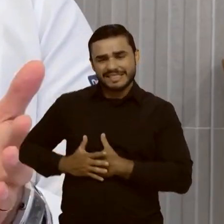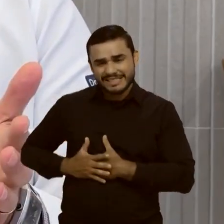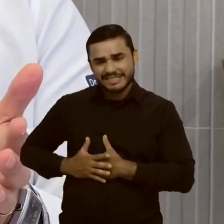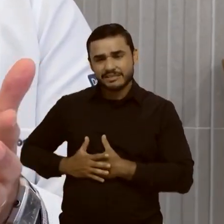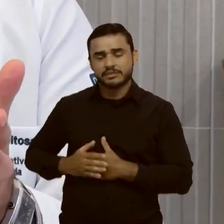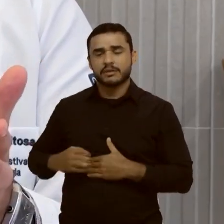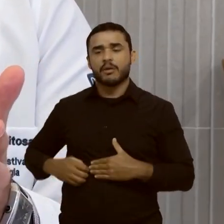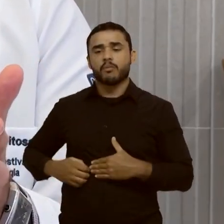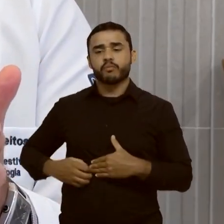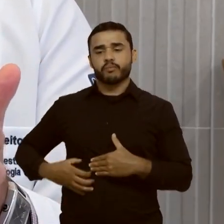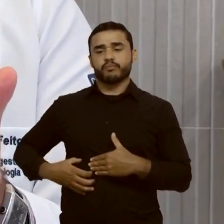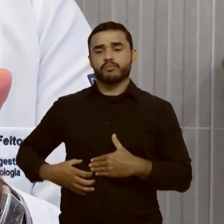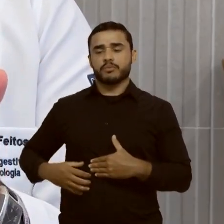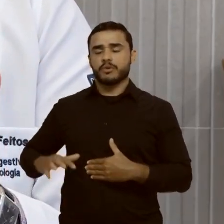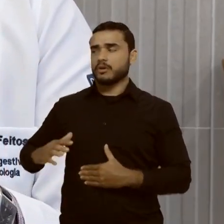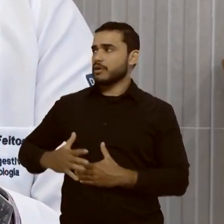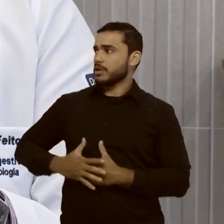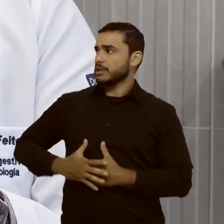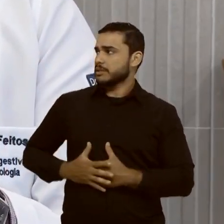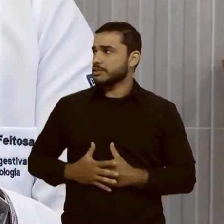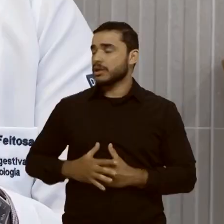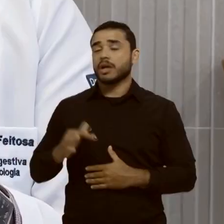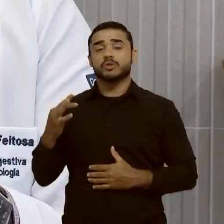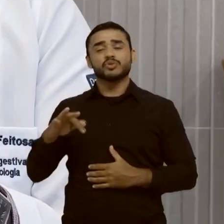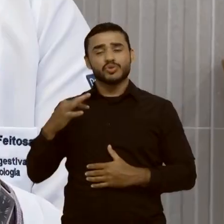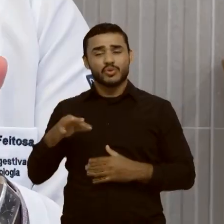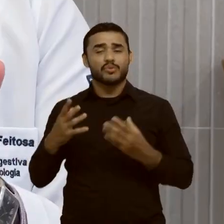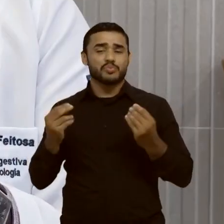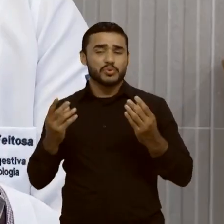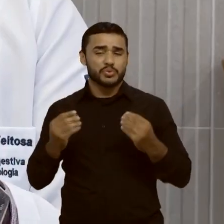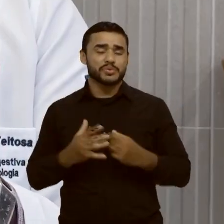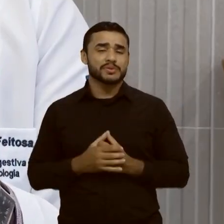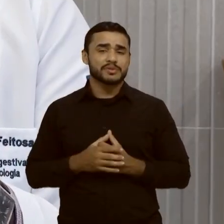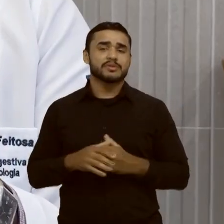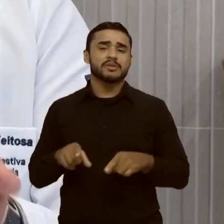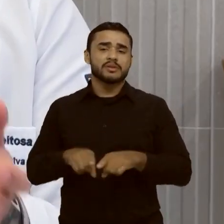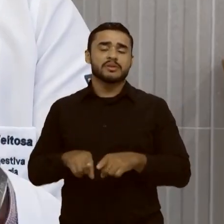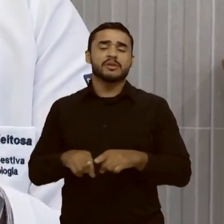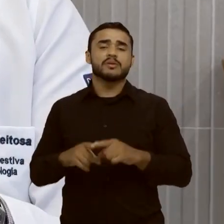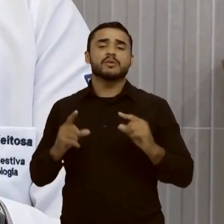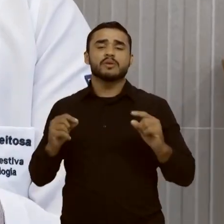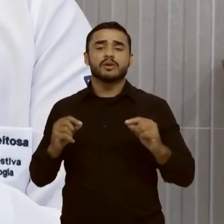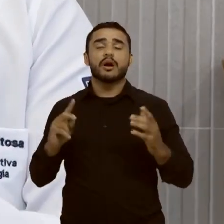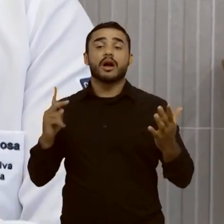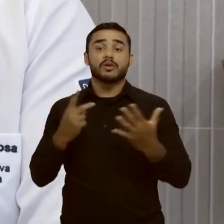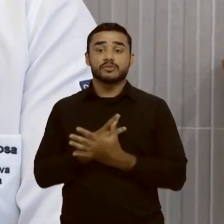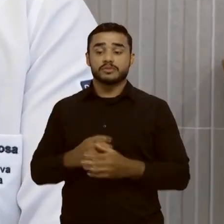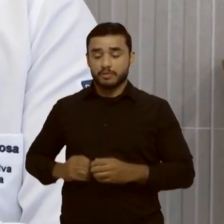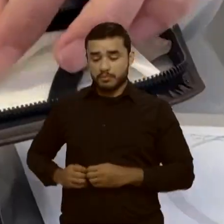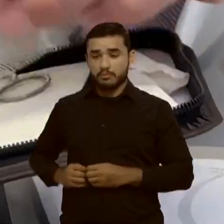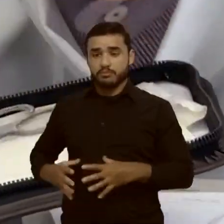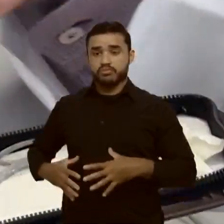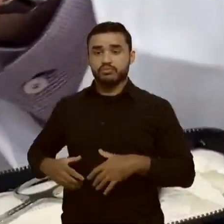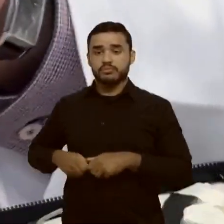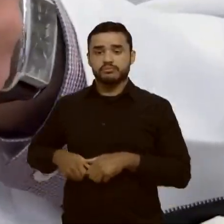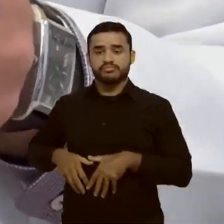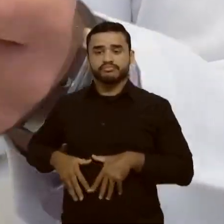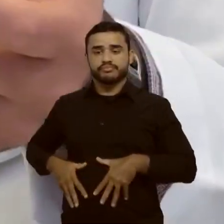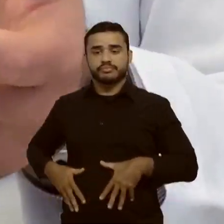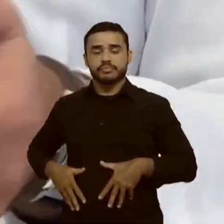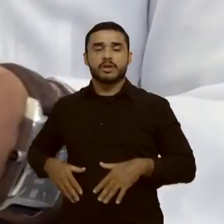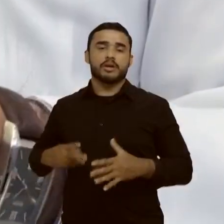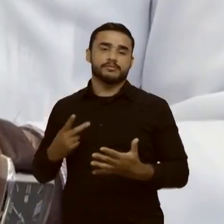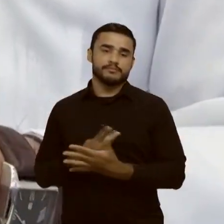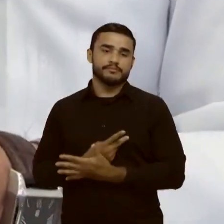já doente. E segundo, às vezes você causa até mesmo o espessamento daquele anel que pode levar a um encarceramento. Nas